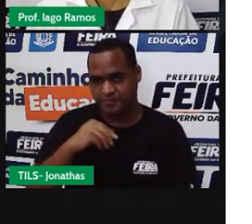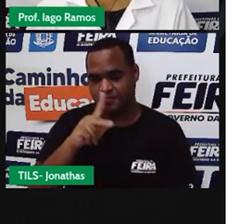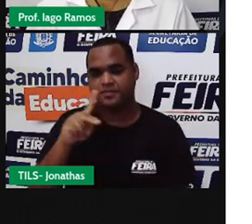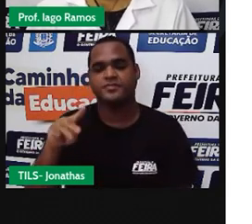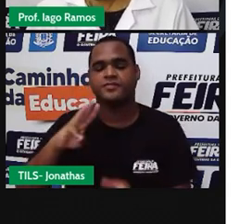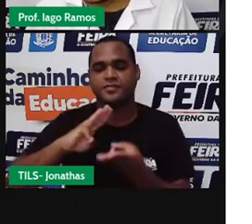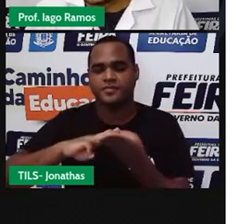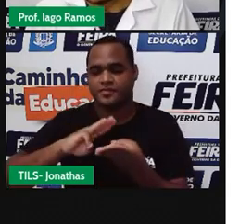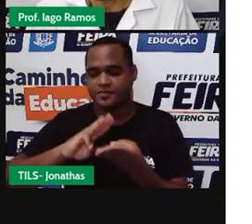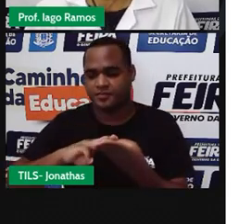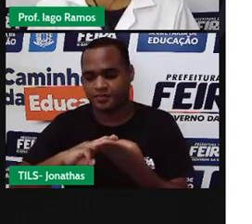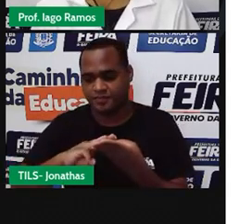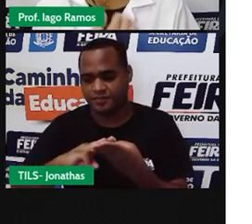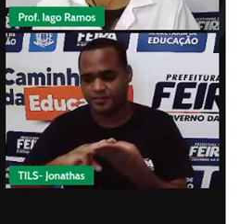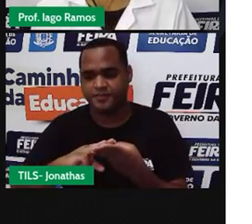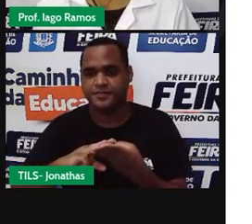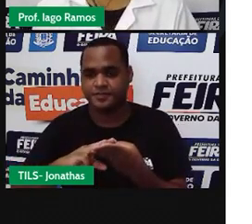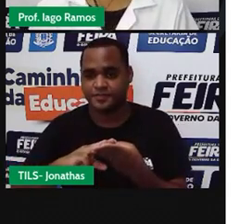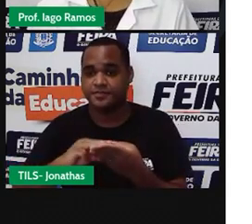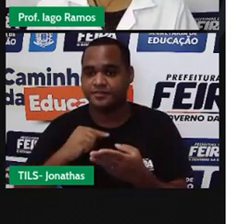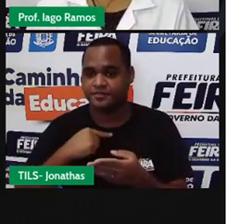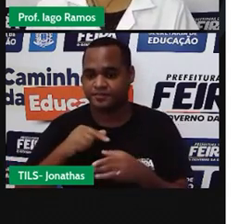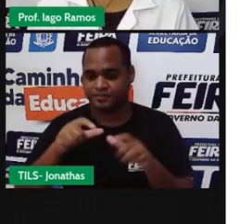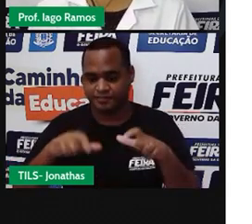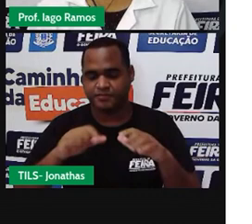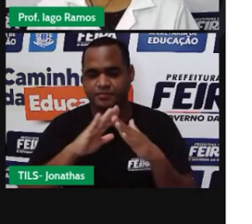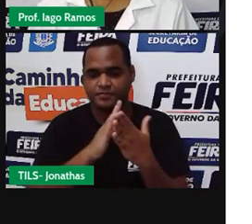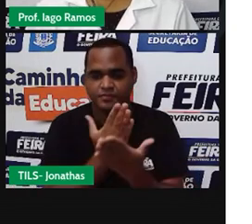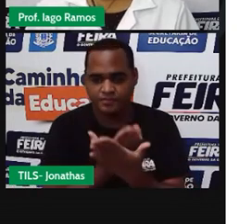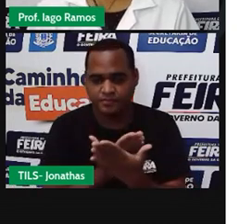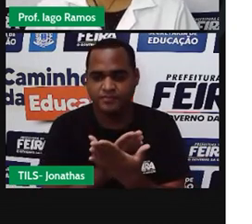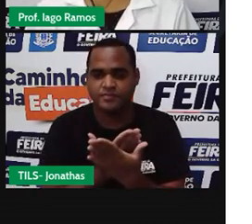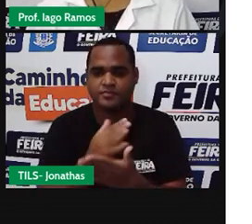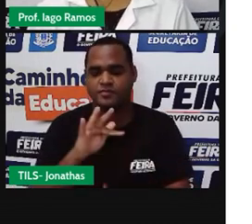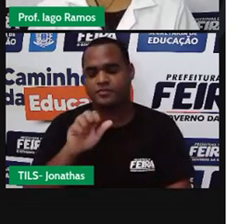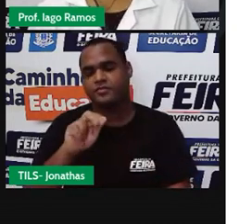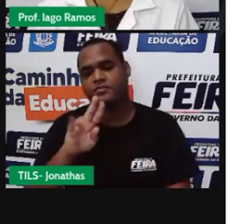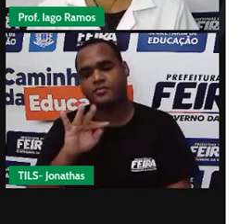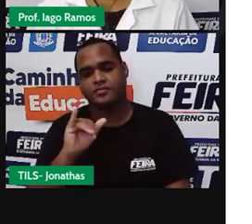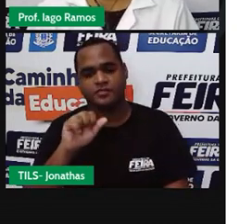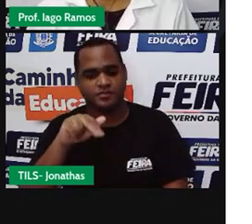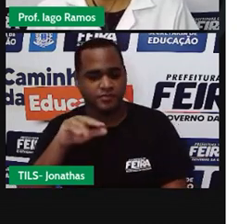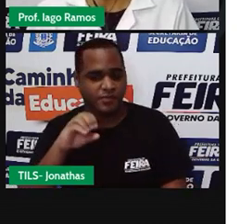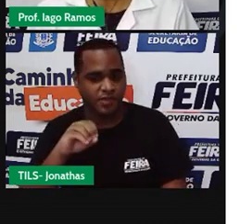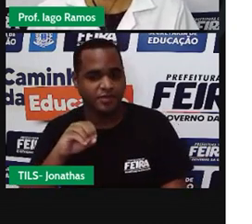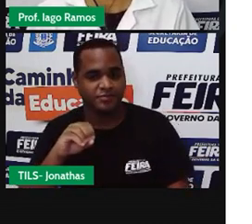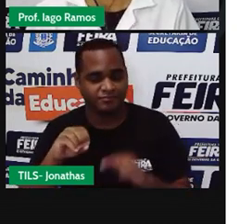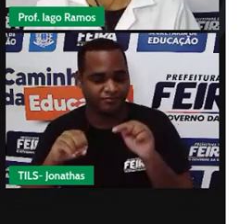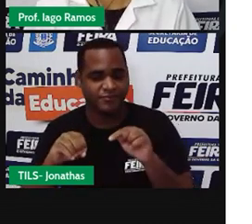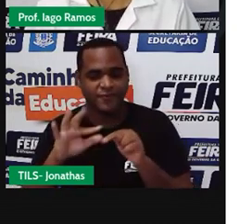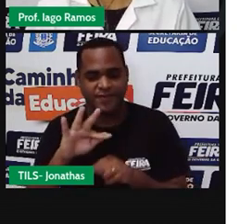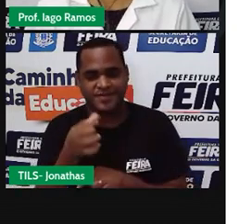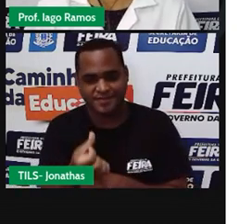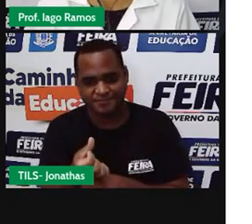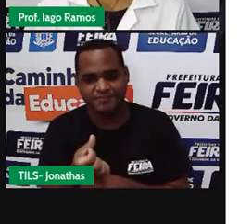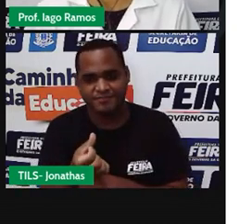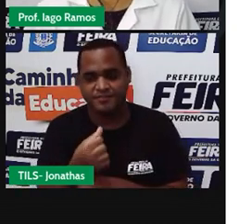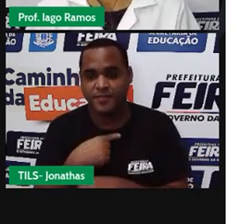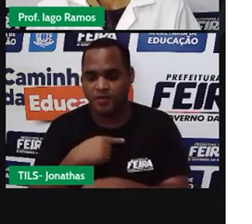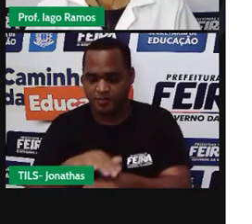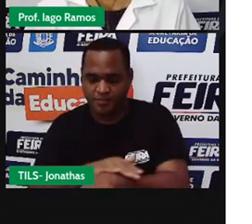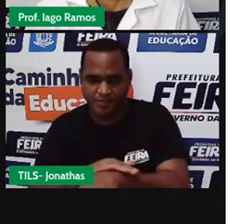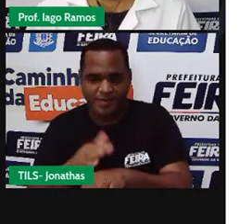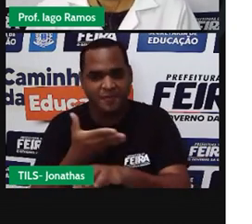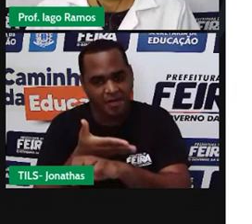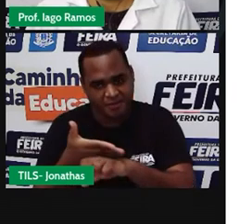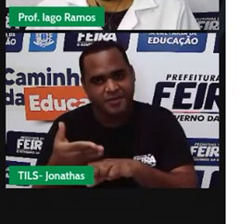professor de matemática veio lá da escola municipal Faustino Dias Lima certo eu tenho pele